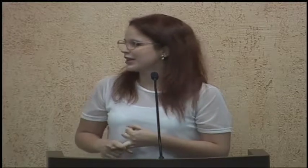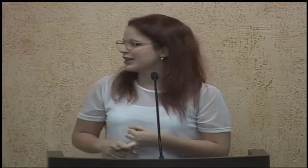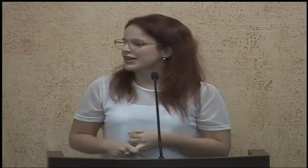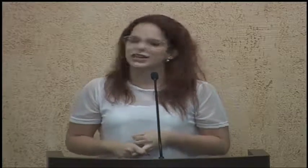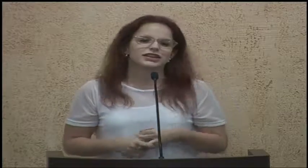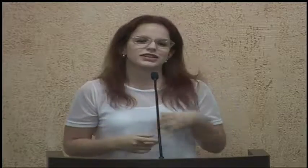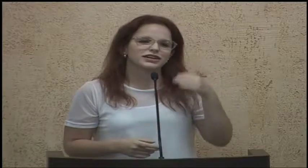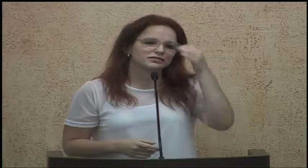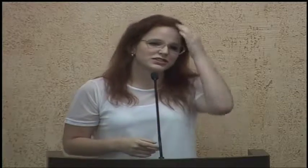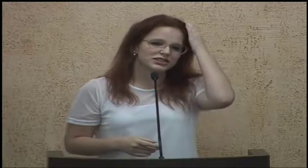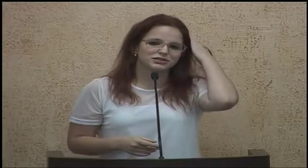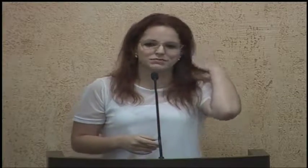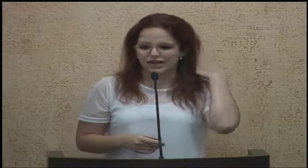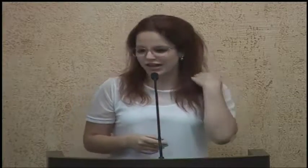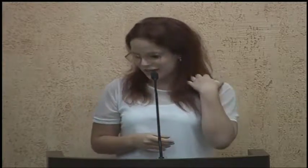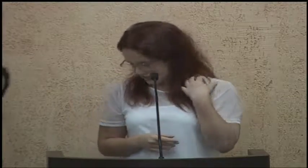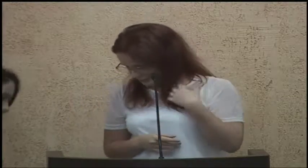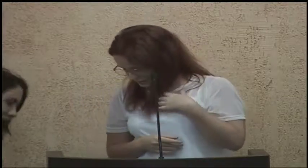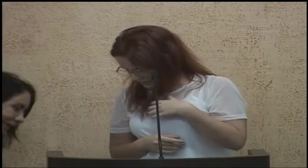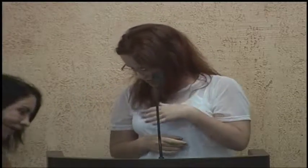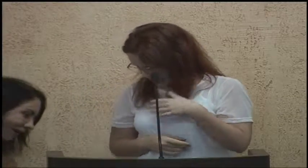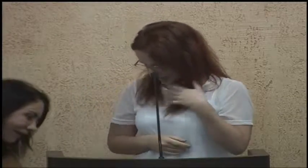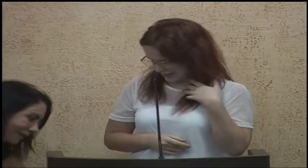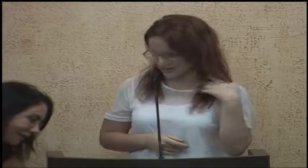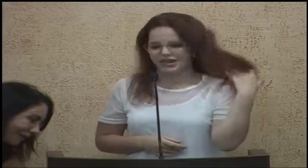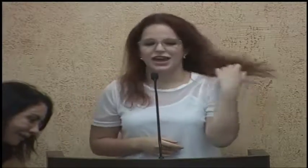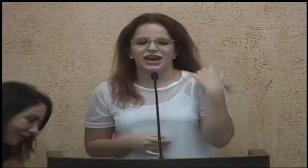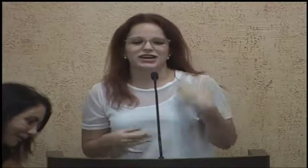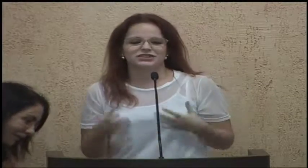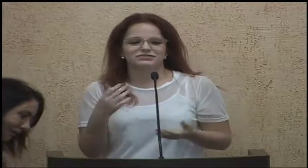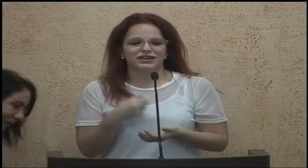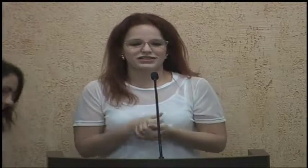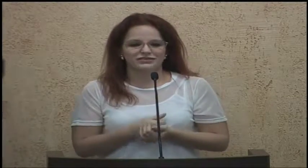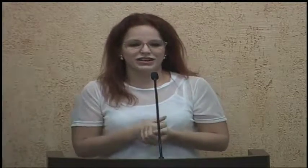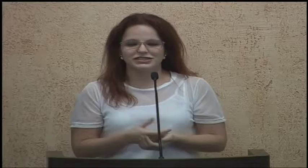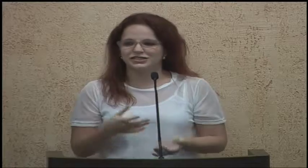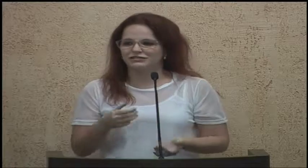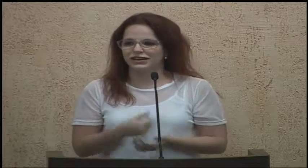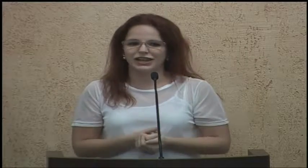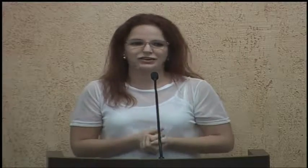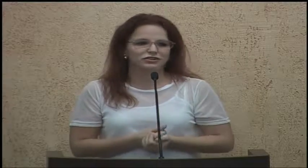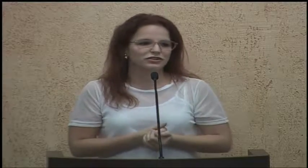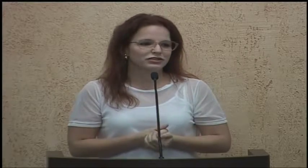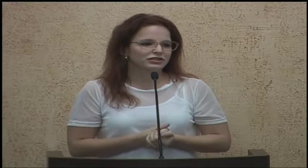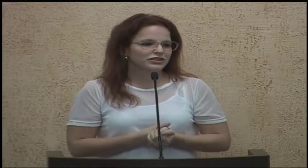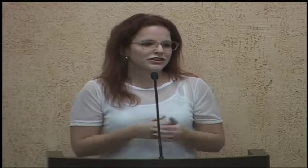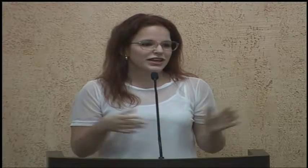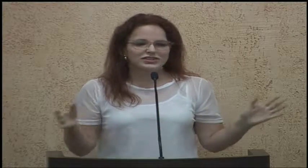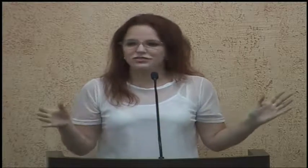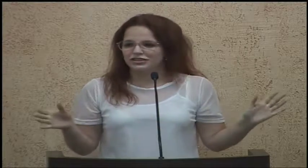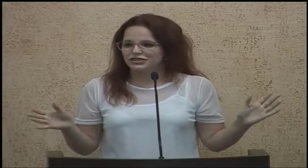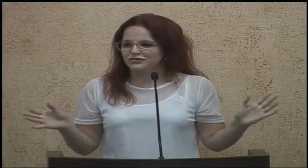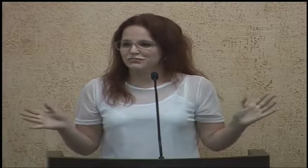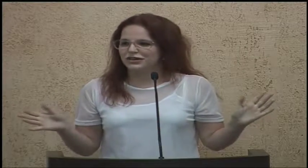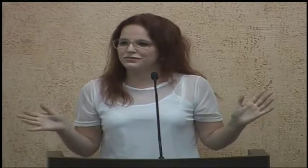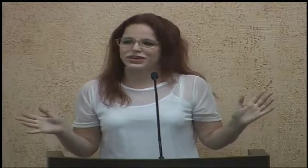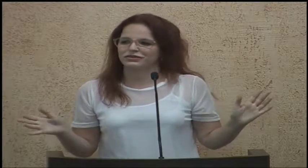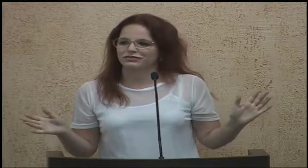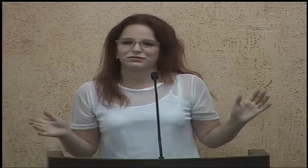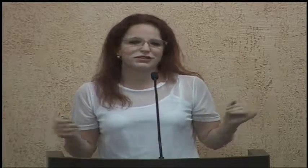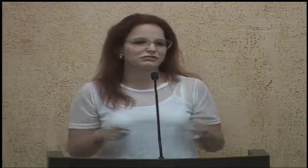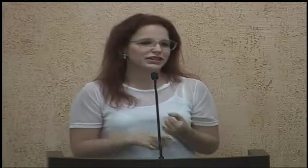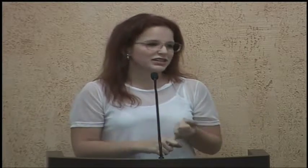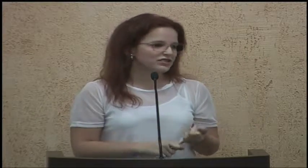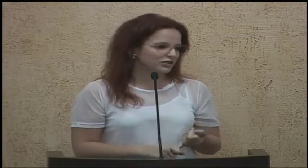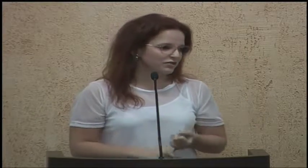errado. Então, a gente pega, a gente faz a avaliação, vai lá, olhou, teste cognitivo